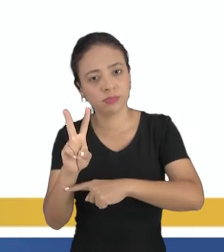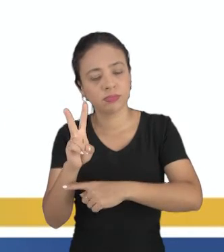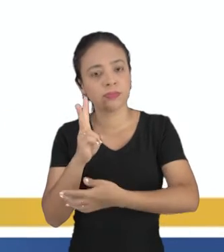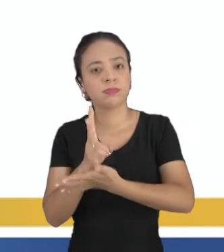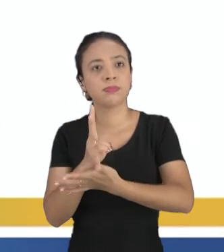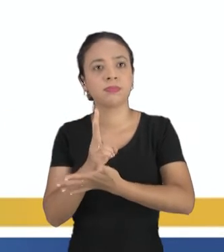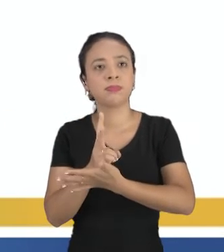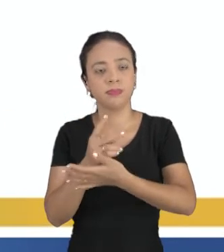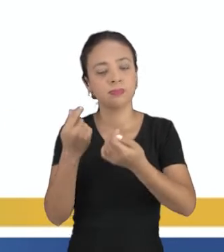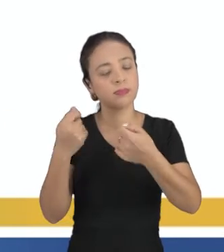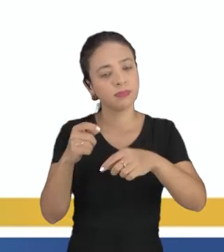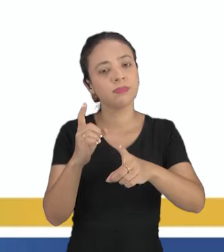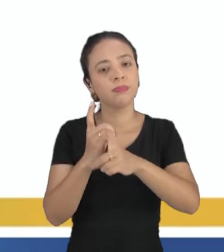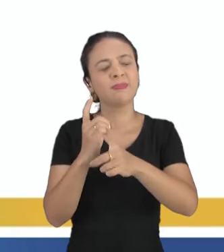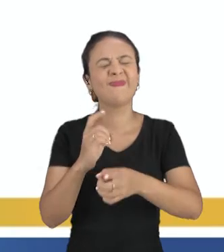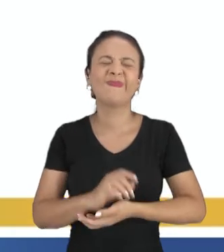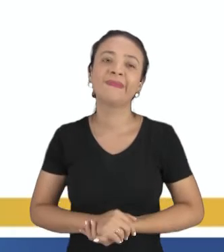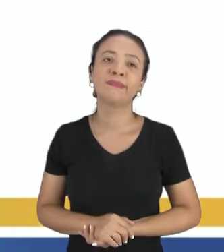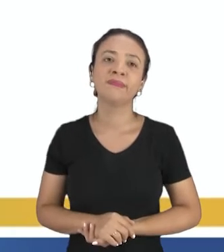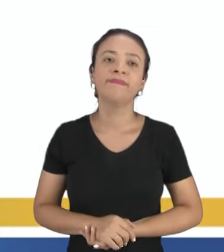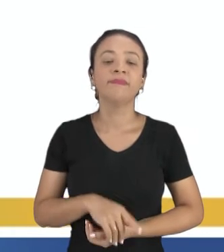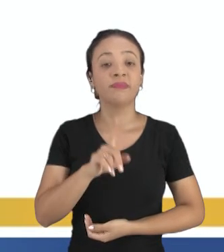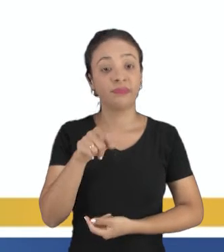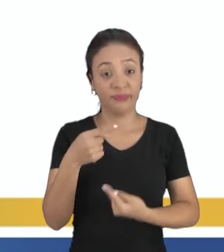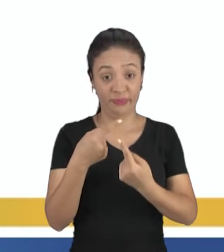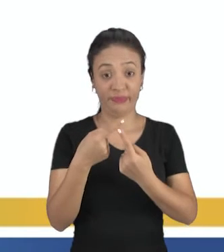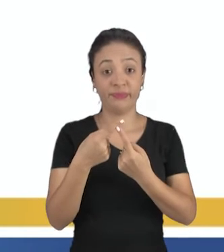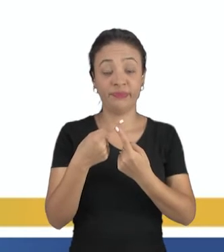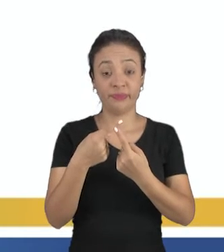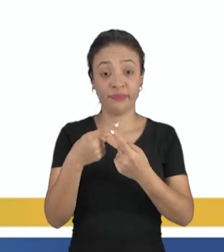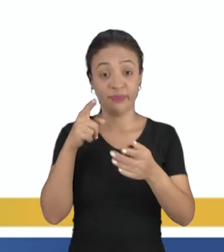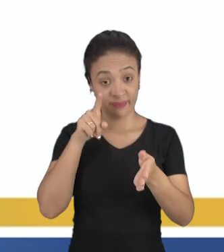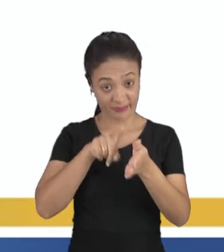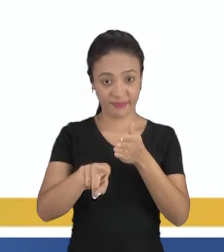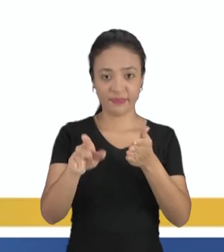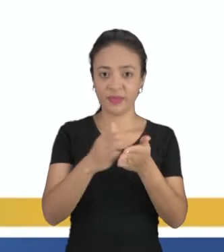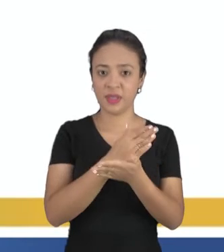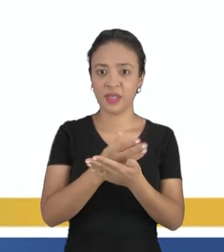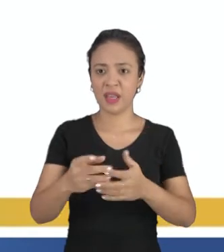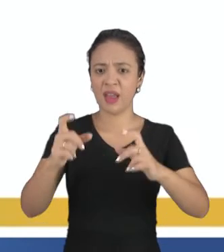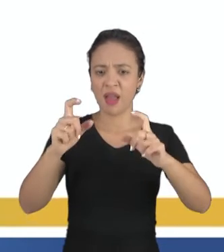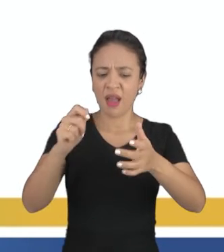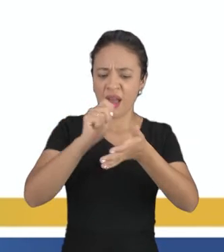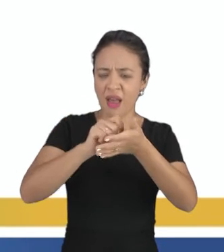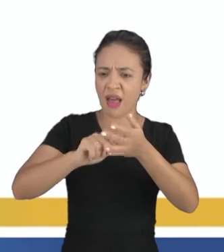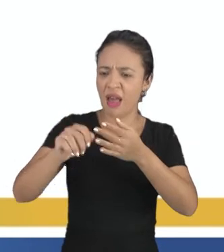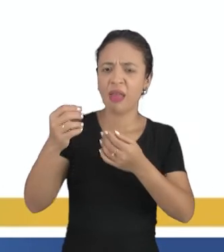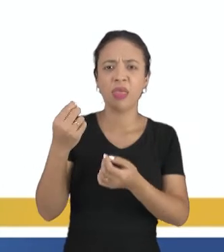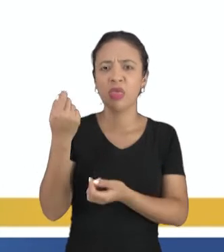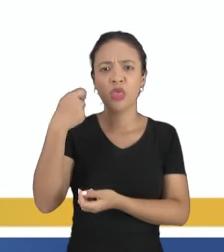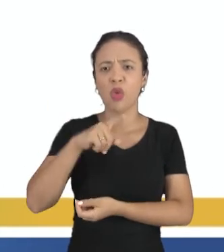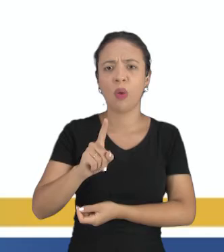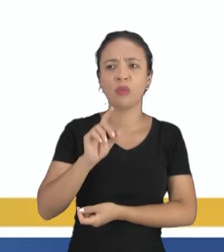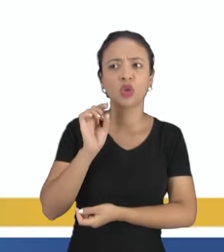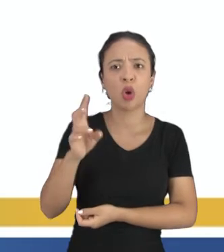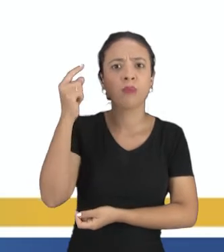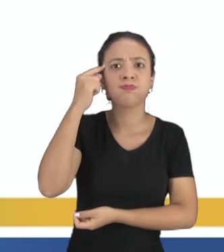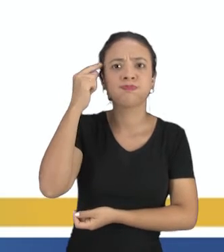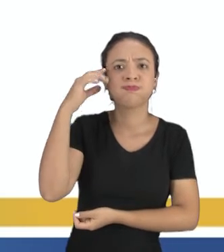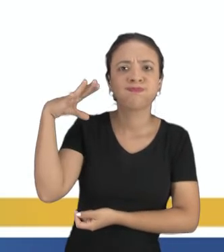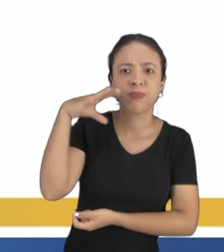ser o valor encontrado. É um tipo de questão que às vezes não precisa de cálculo, de raciocínio lógico,